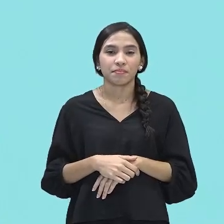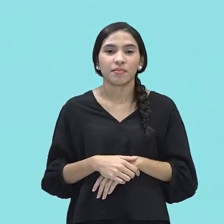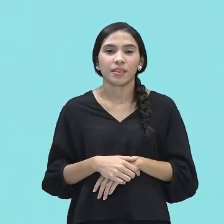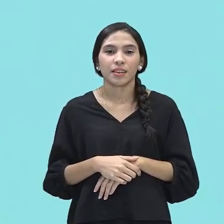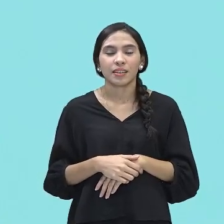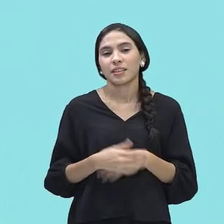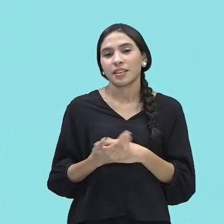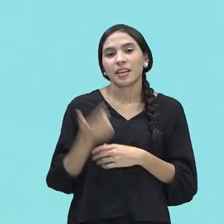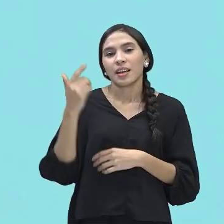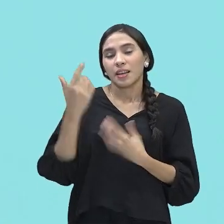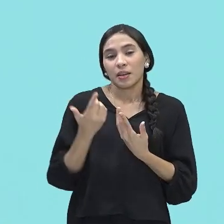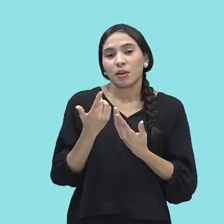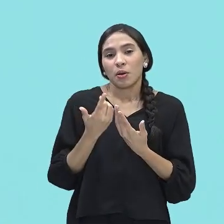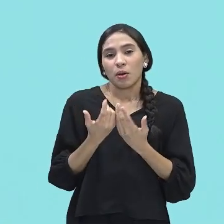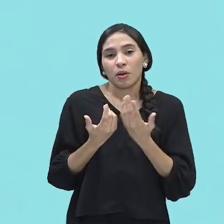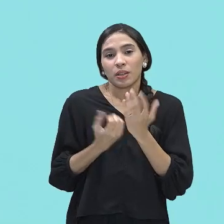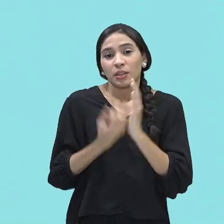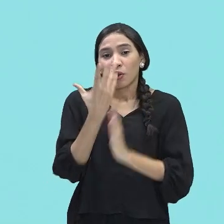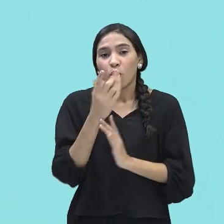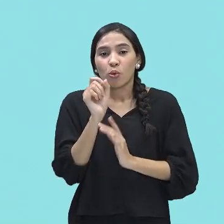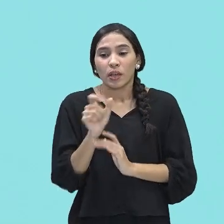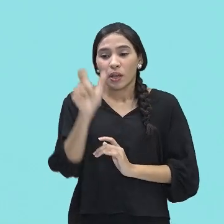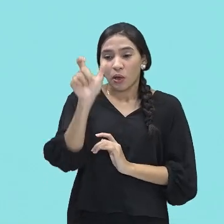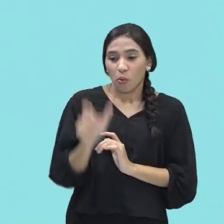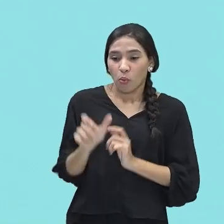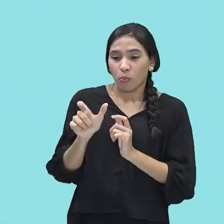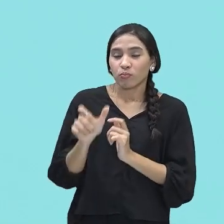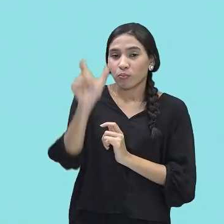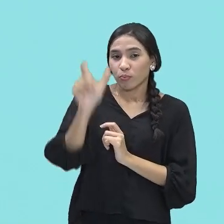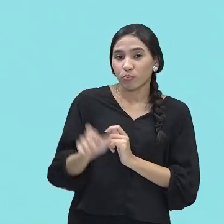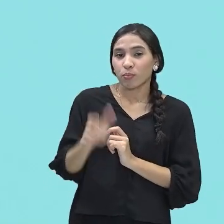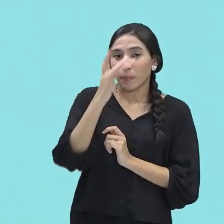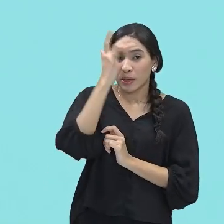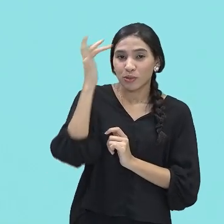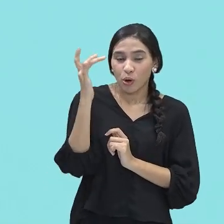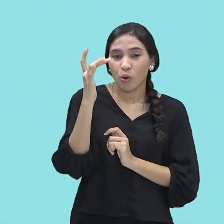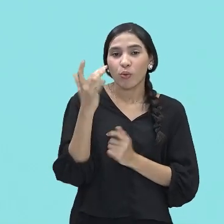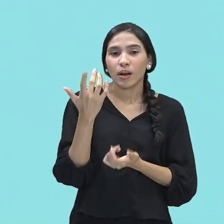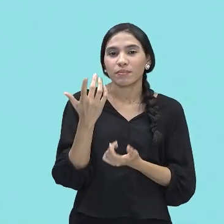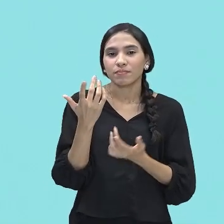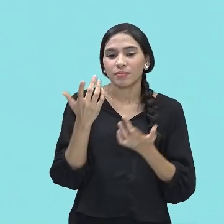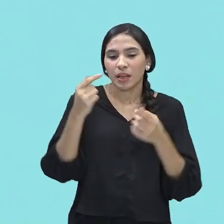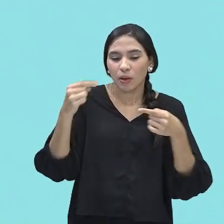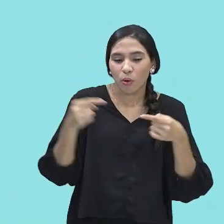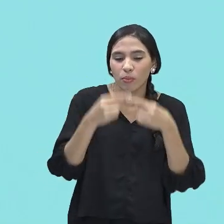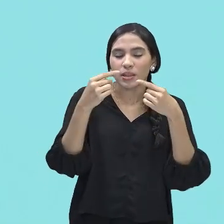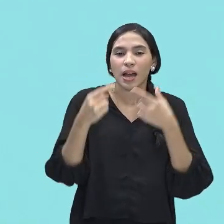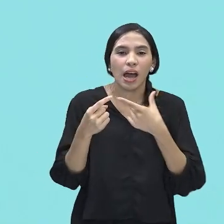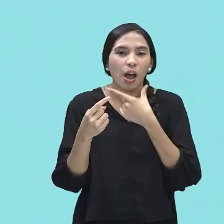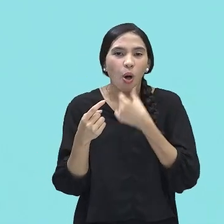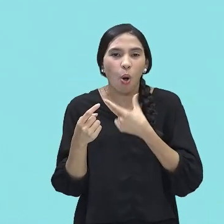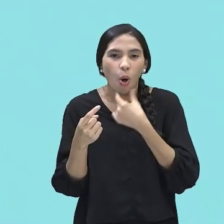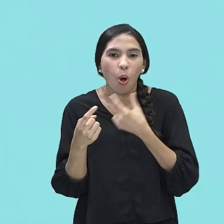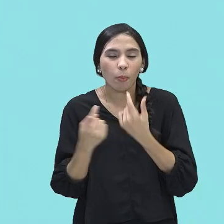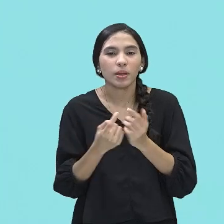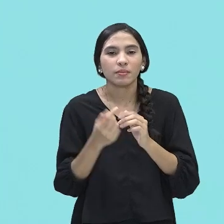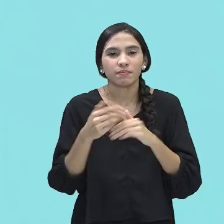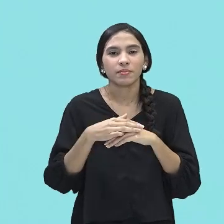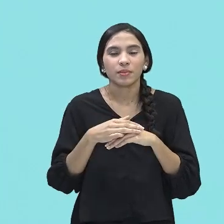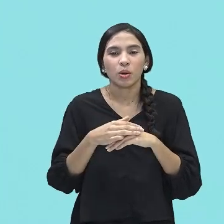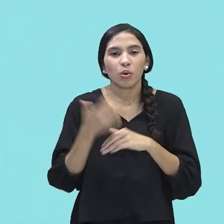forma masculina nesse texto, né, nessa obra, até mesmo para ela conseguir ser mais